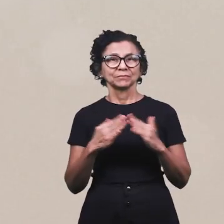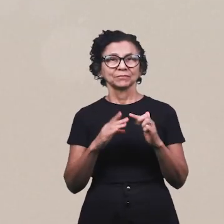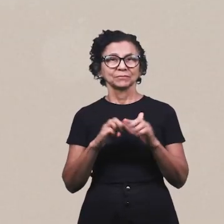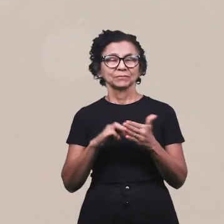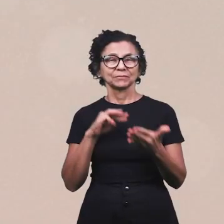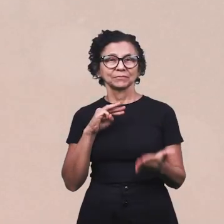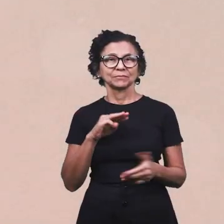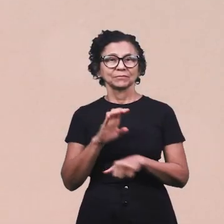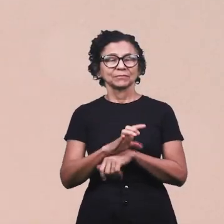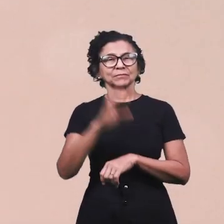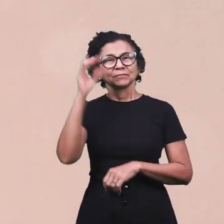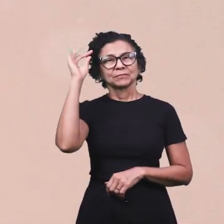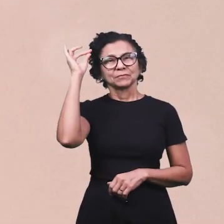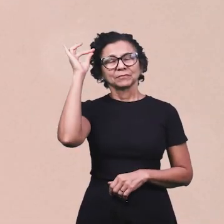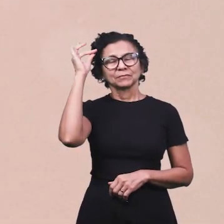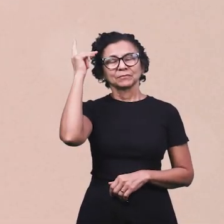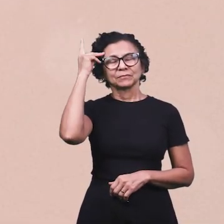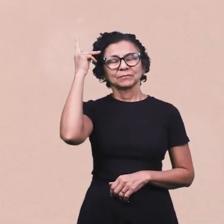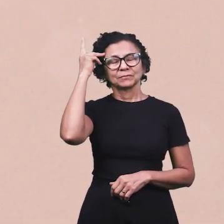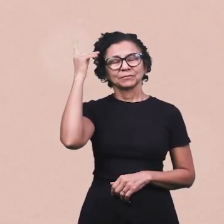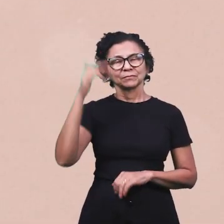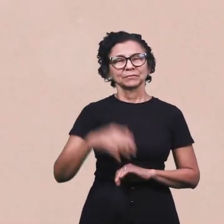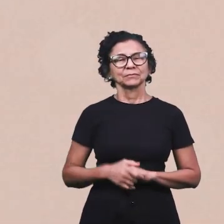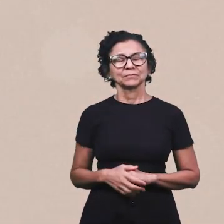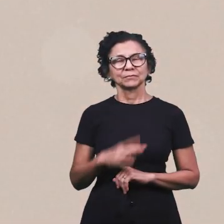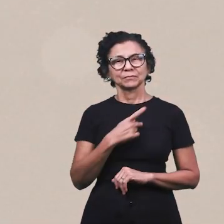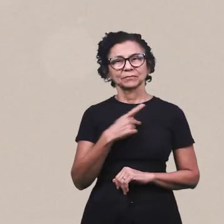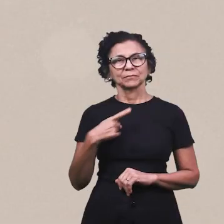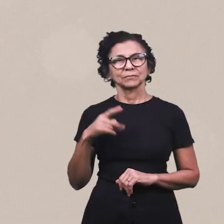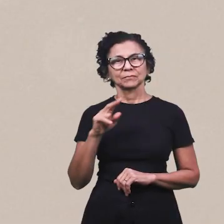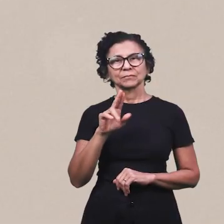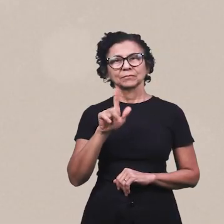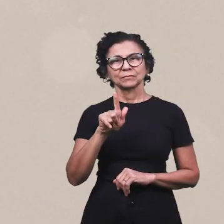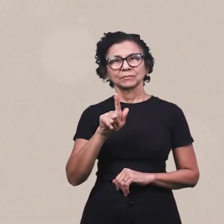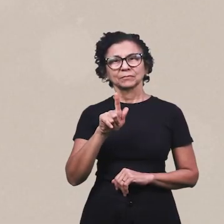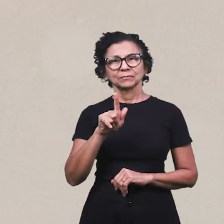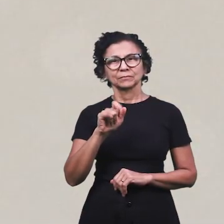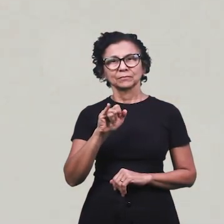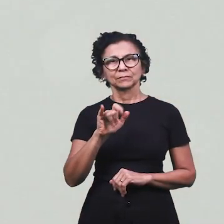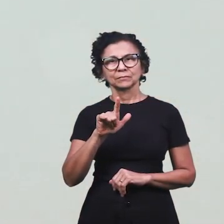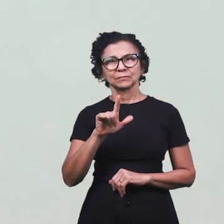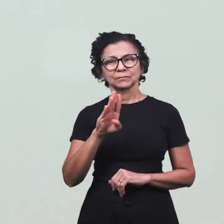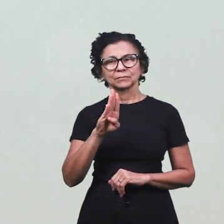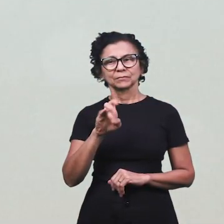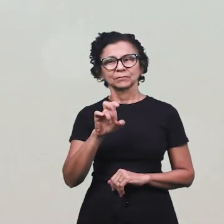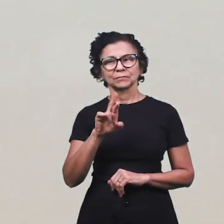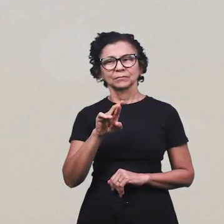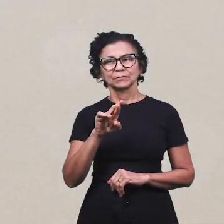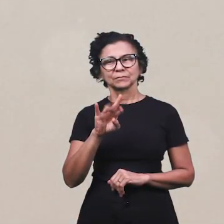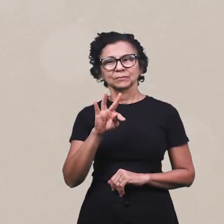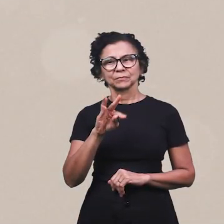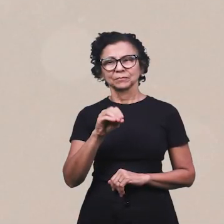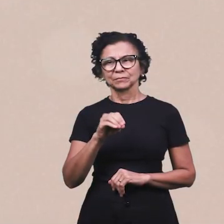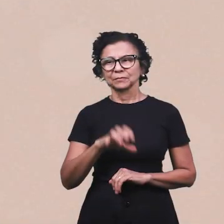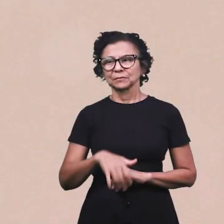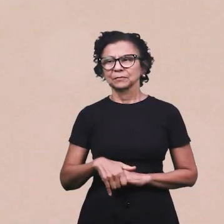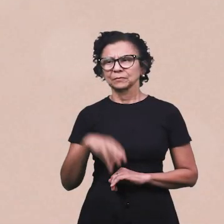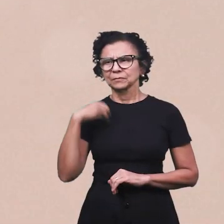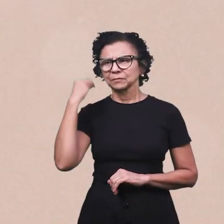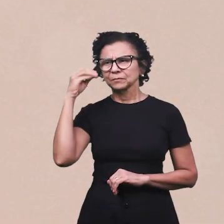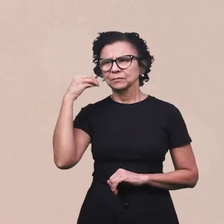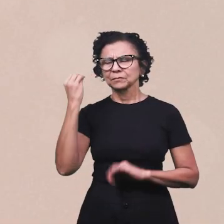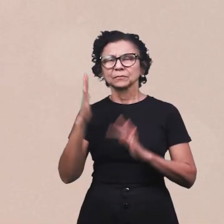Preto, debaixo do ministério do pastor Gilberto Matos. A minha experiência em oração com o Senhor é